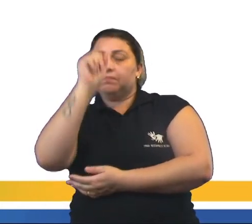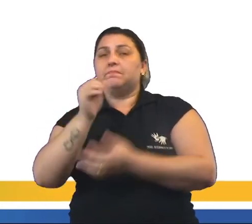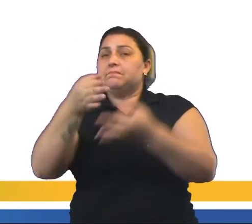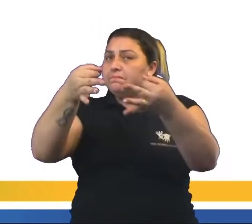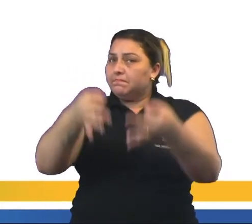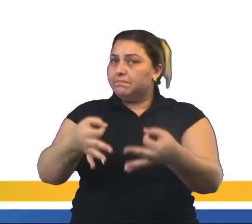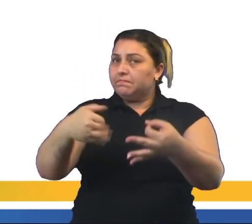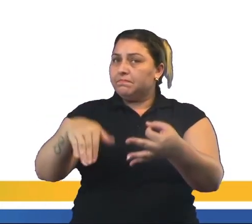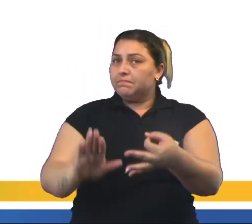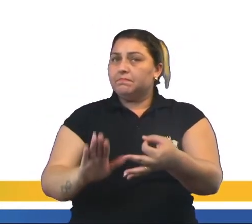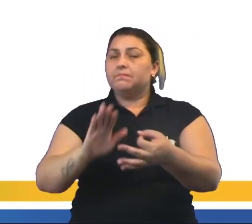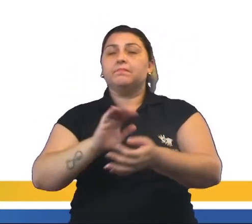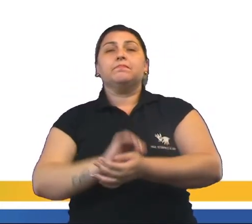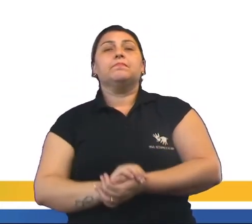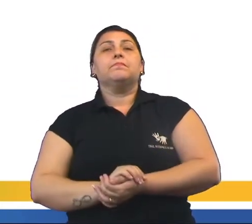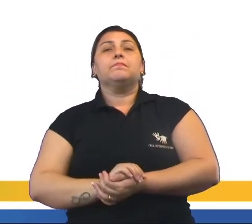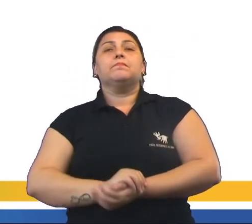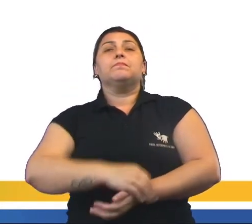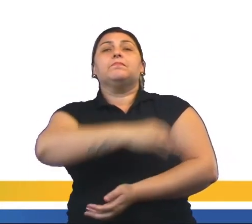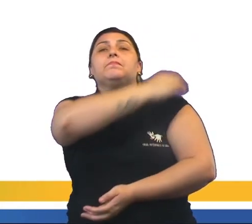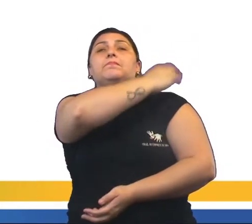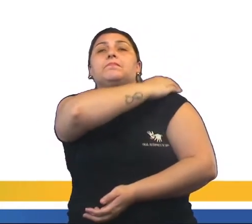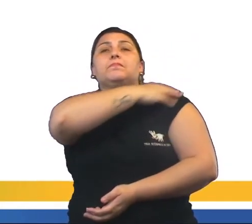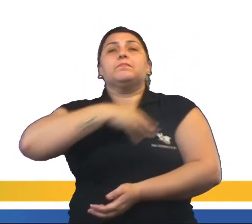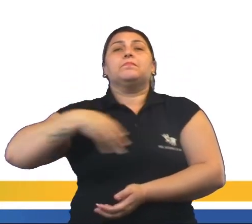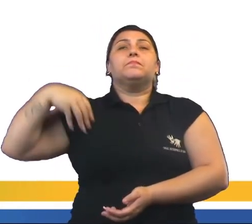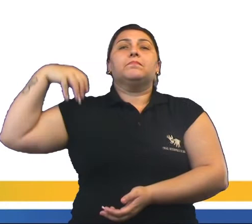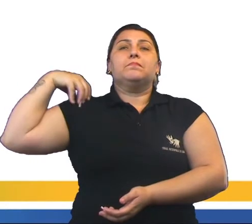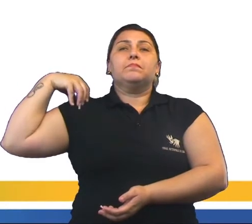correto. E Aristóteles ele tinha um pensamento